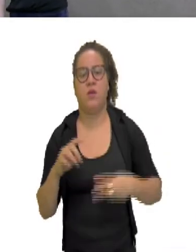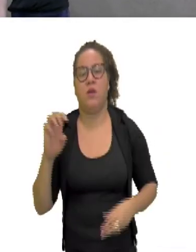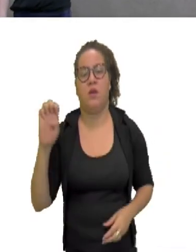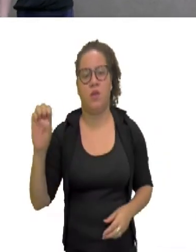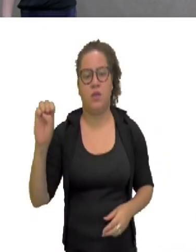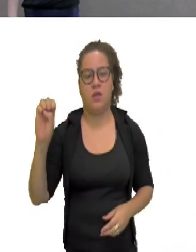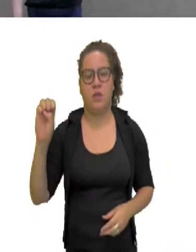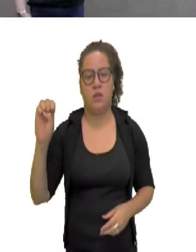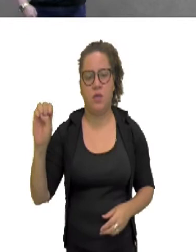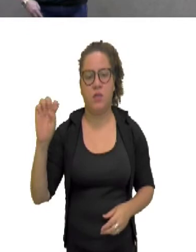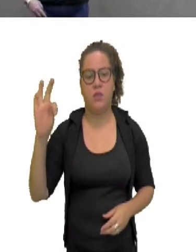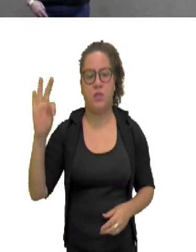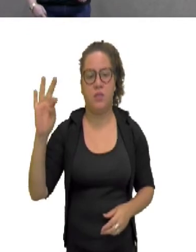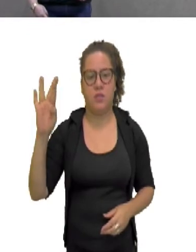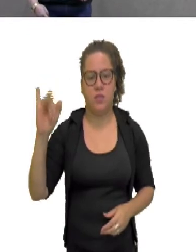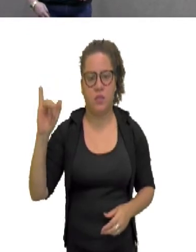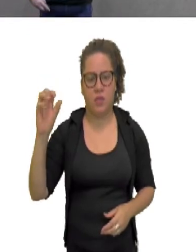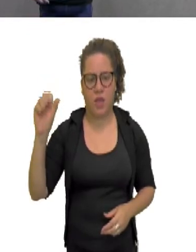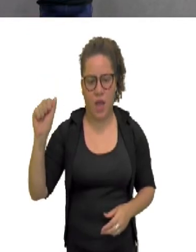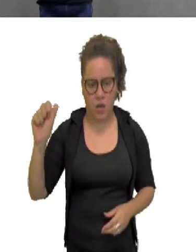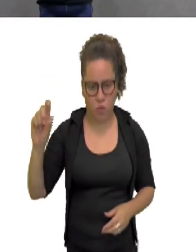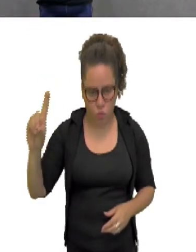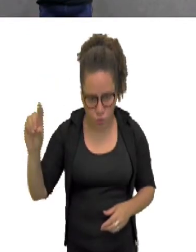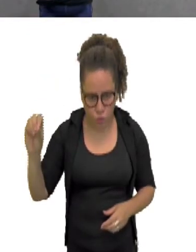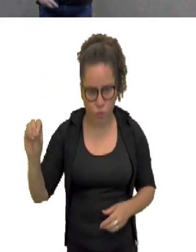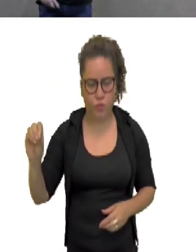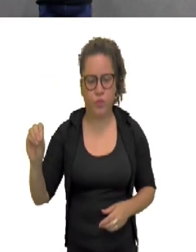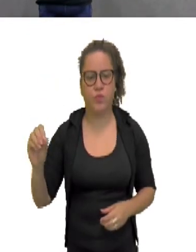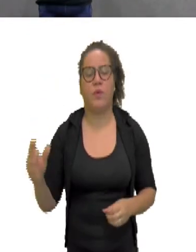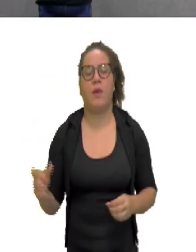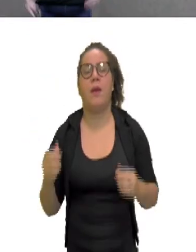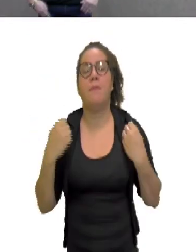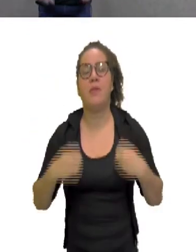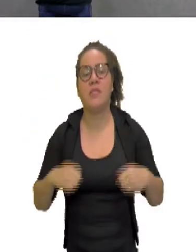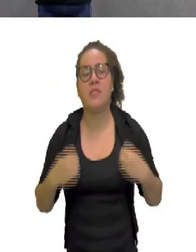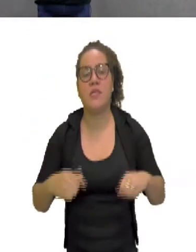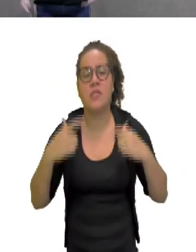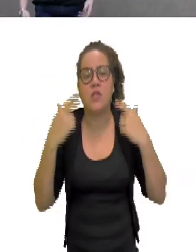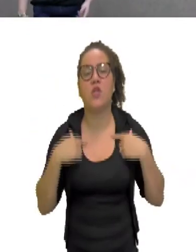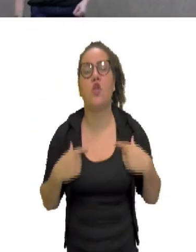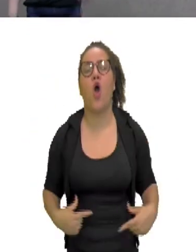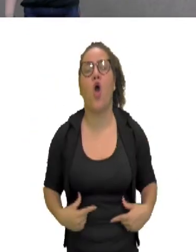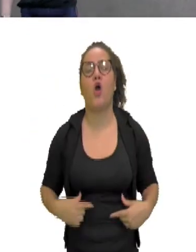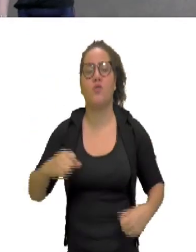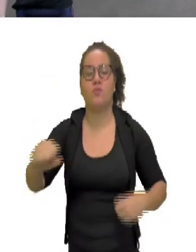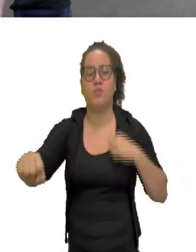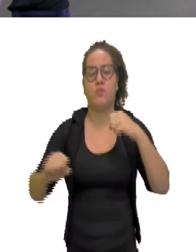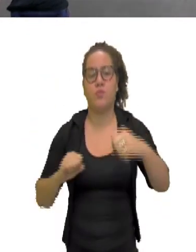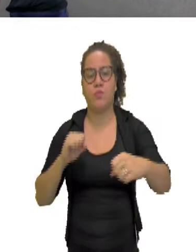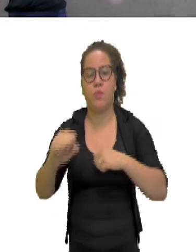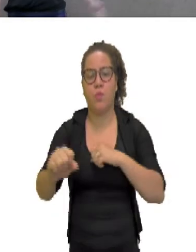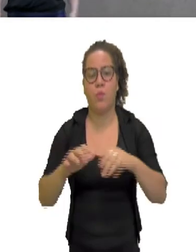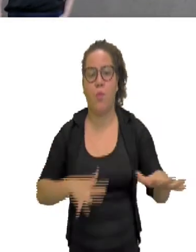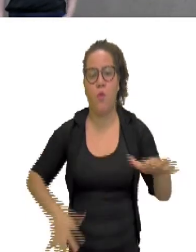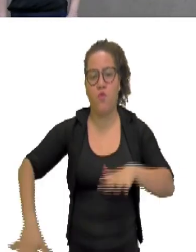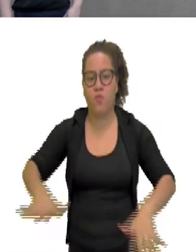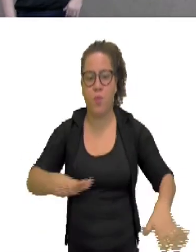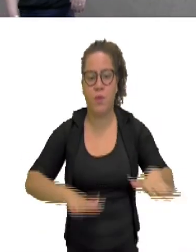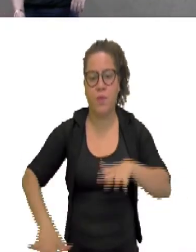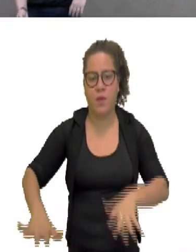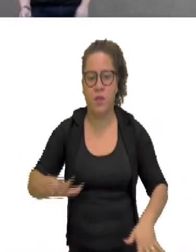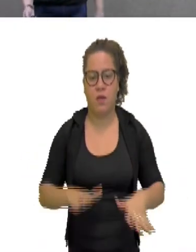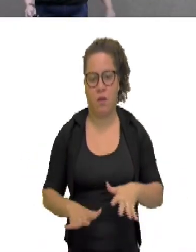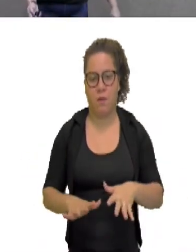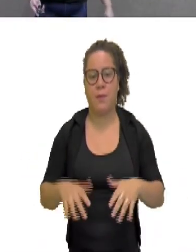não age por si só, ele depende da gente para poder movimentar, levantar um braço, levantar uma